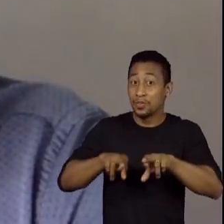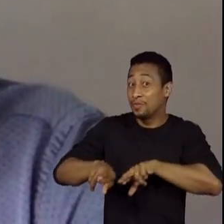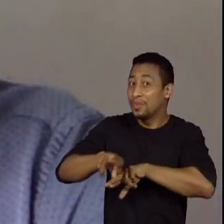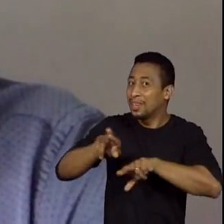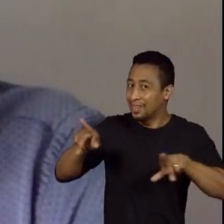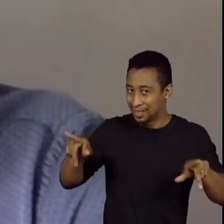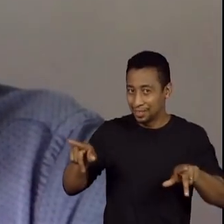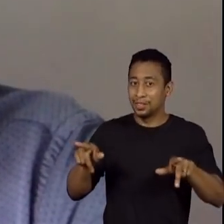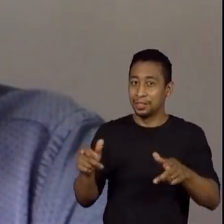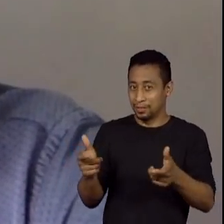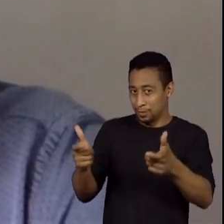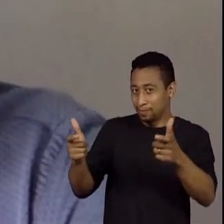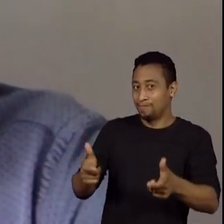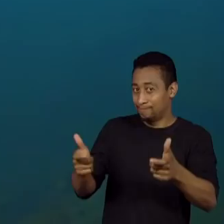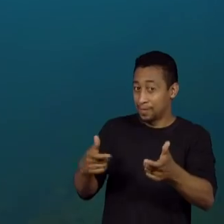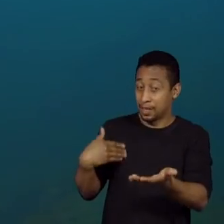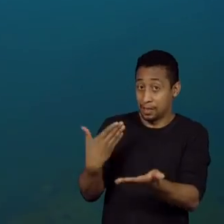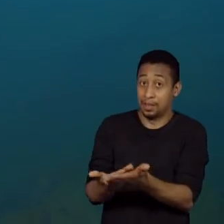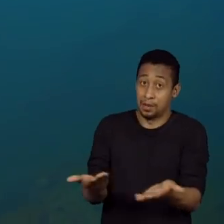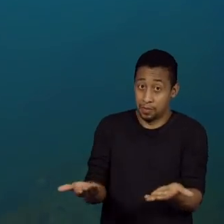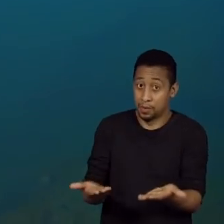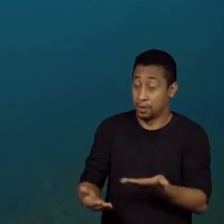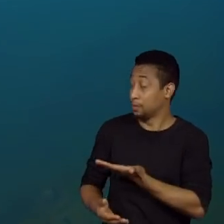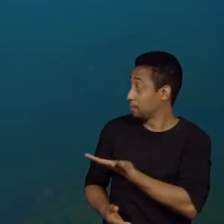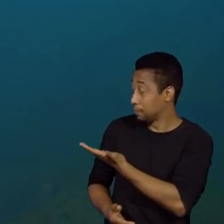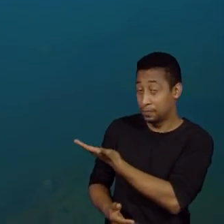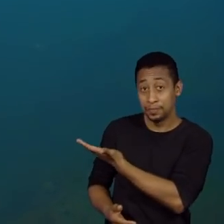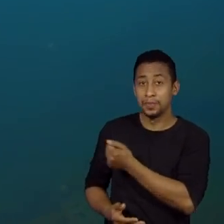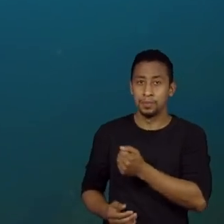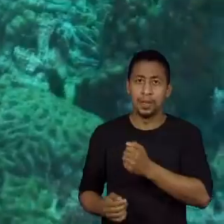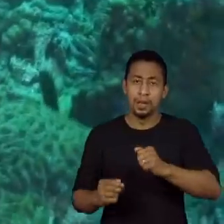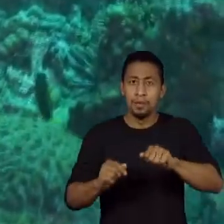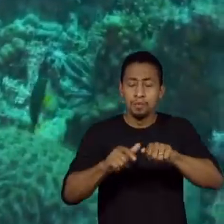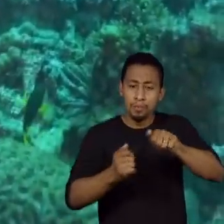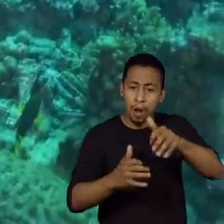era conhecido pela ciência até então, que é esse recife de coral.